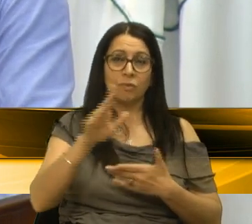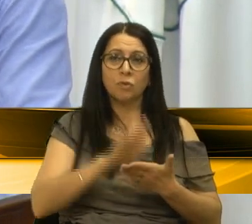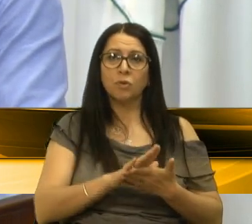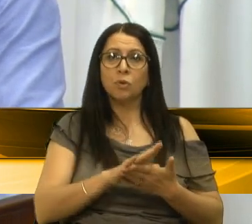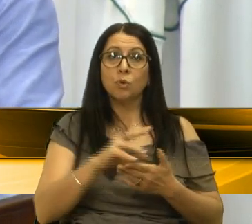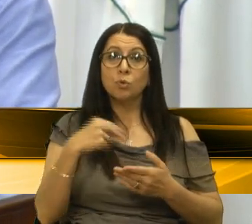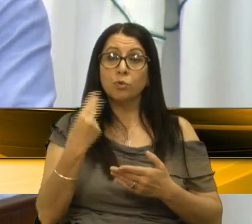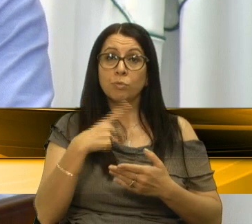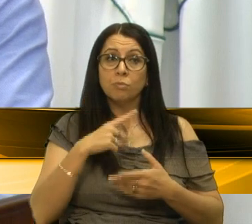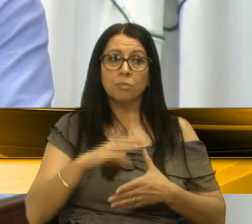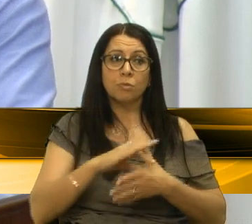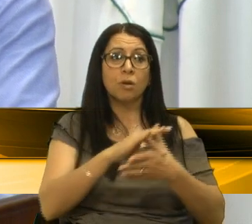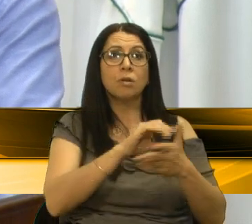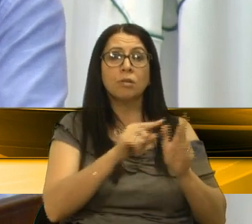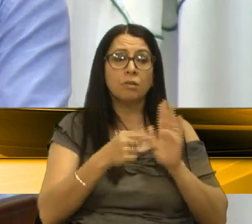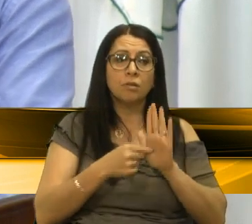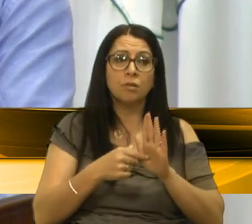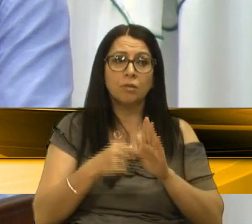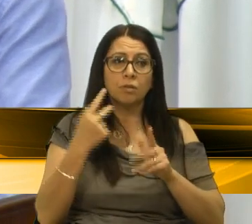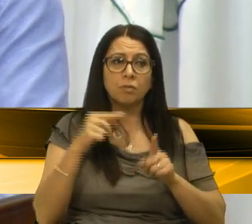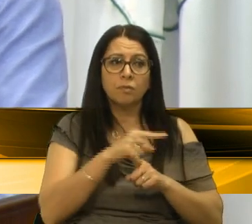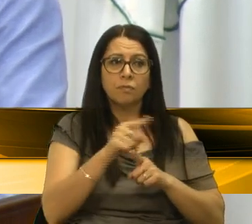a liderança natural da região e